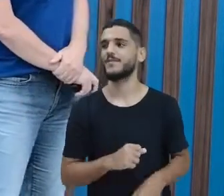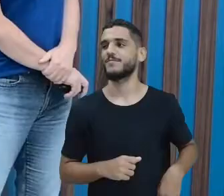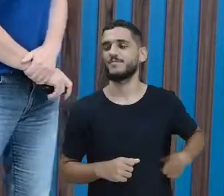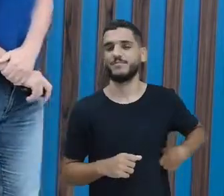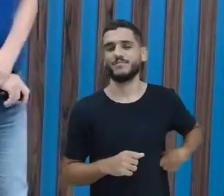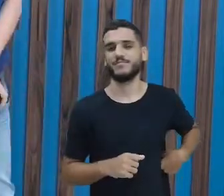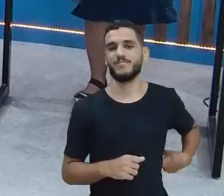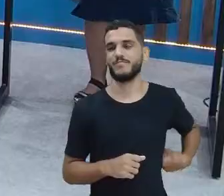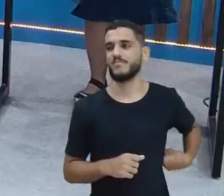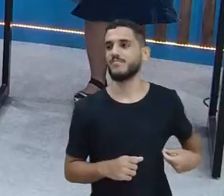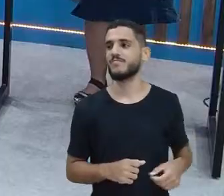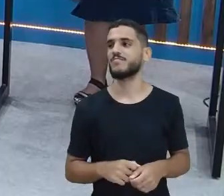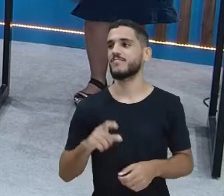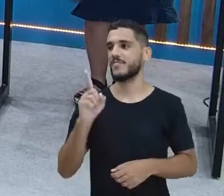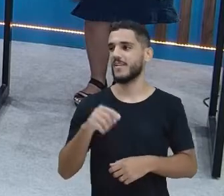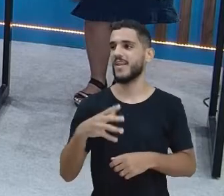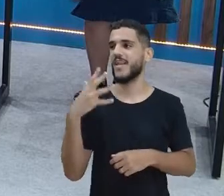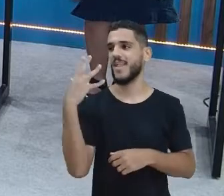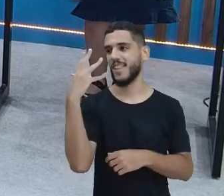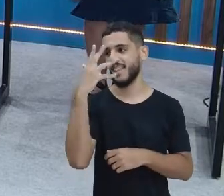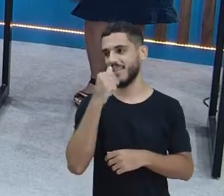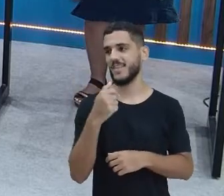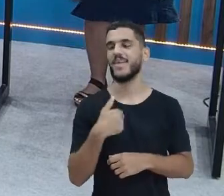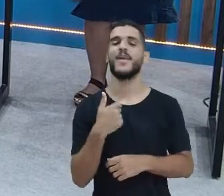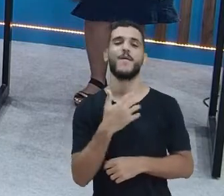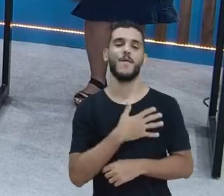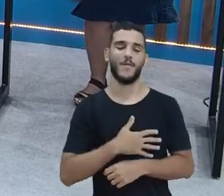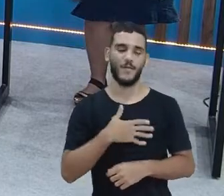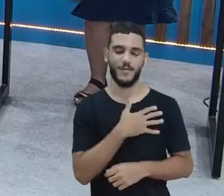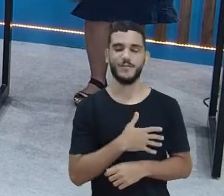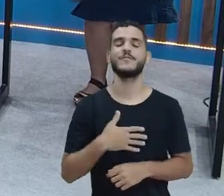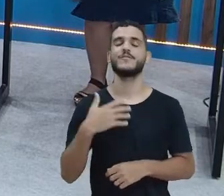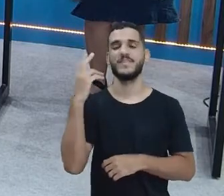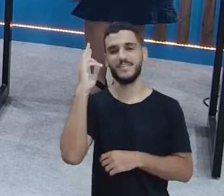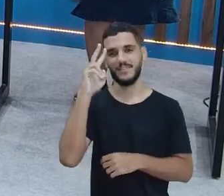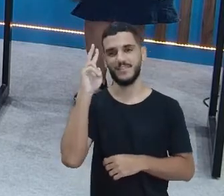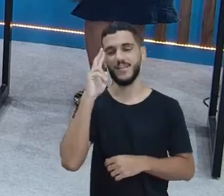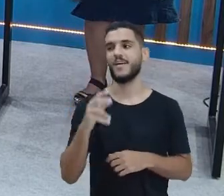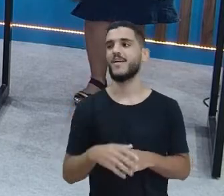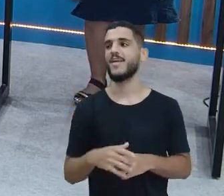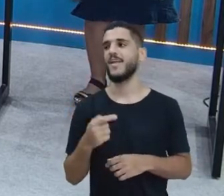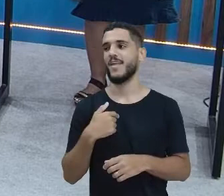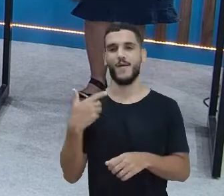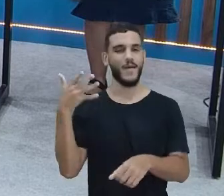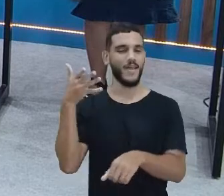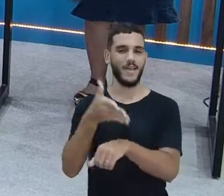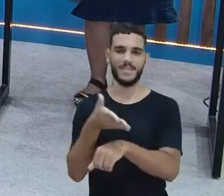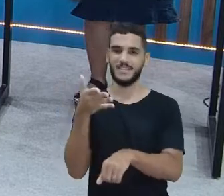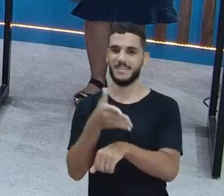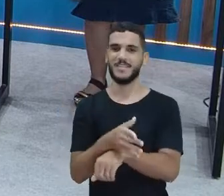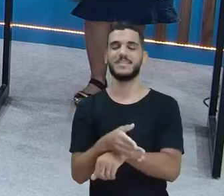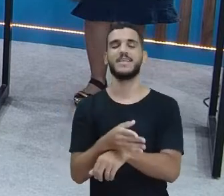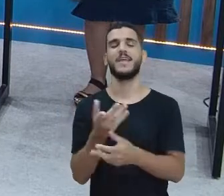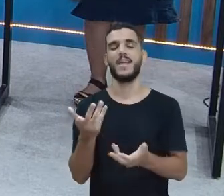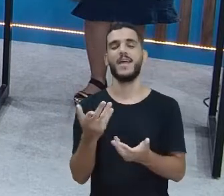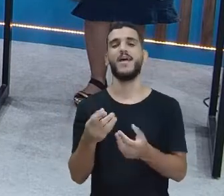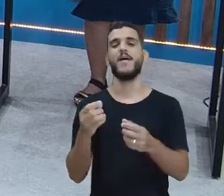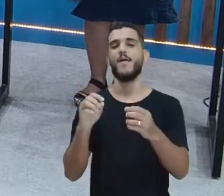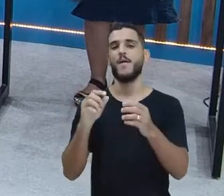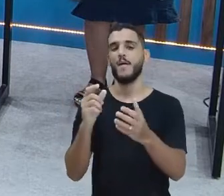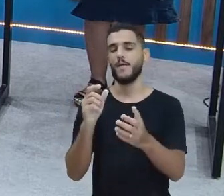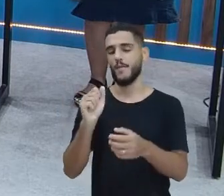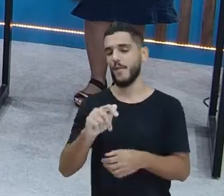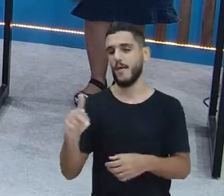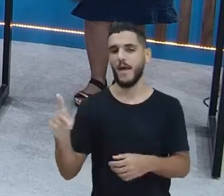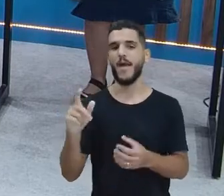Tá lindo mesmo, tá lindo. Ó, eu gostei dessa história. Gostou? Vou até acessar a árvore do livro. É REC e a matrícula, é só a